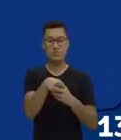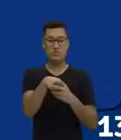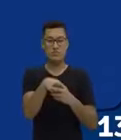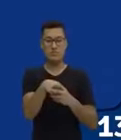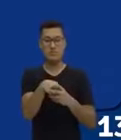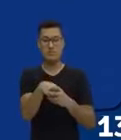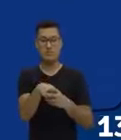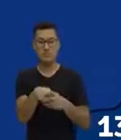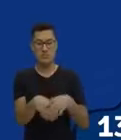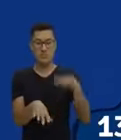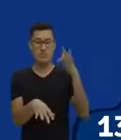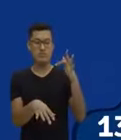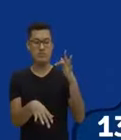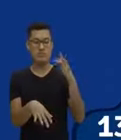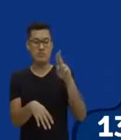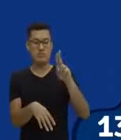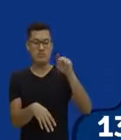aqui é